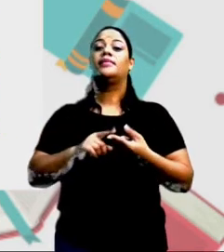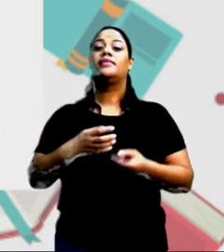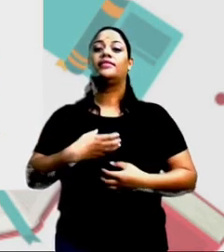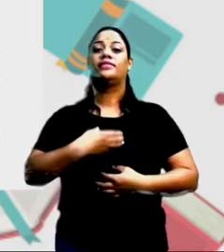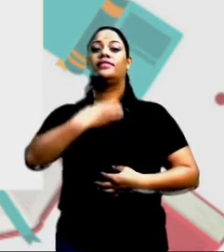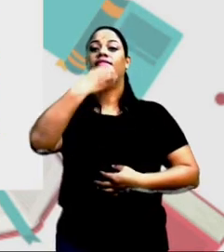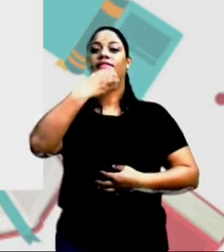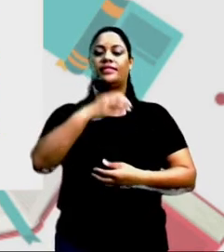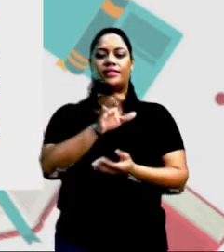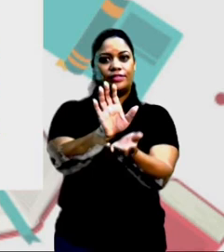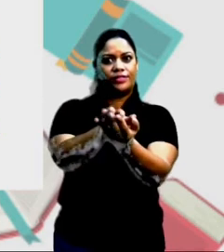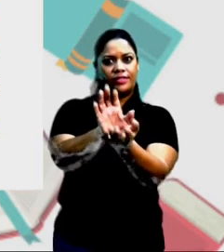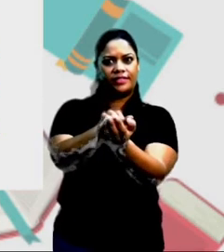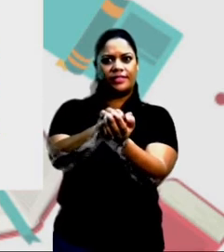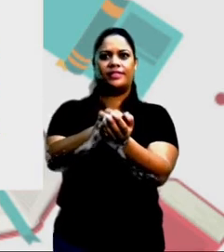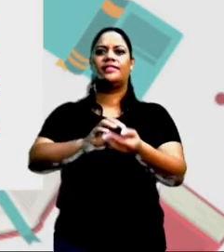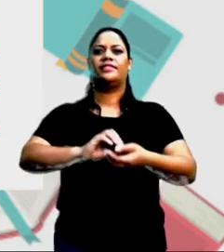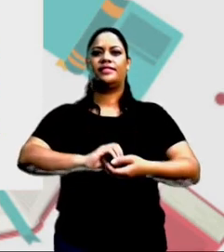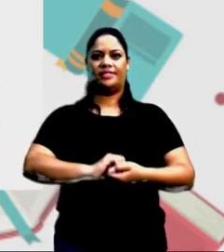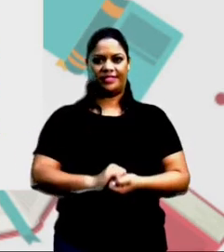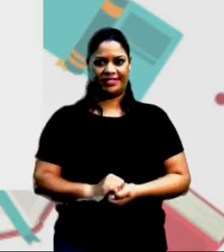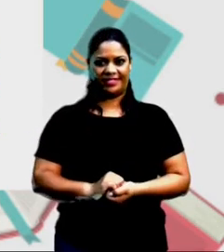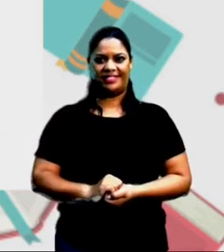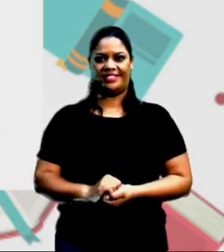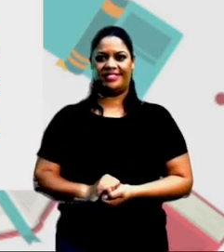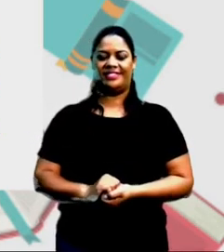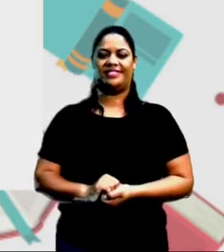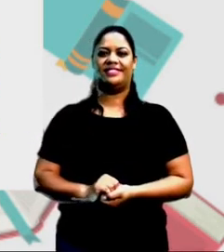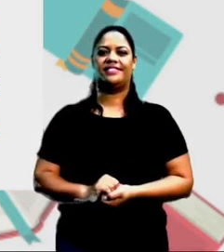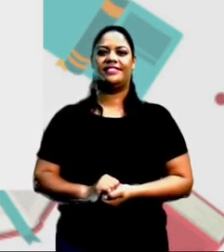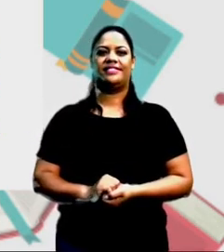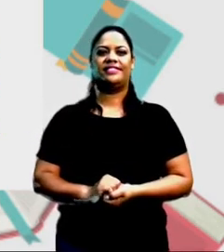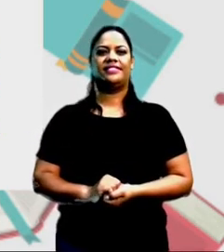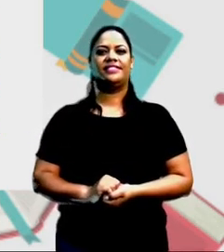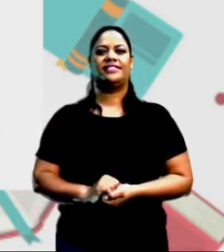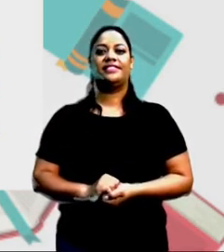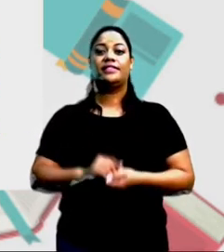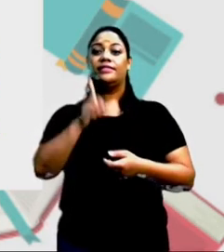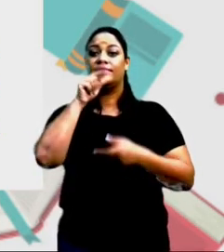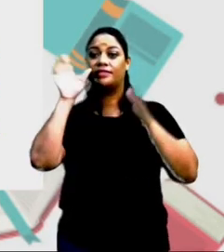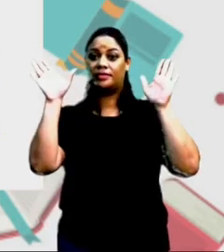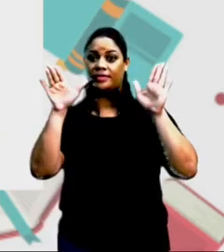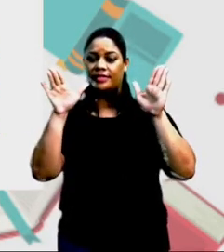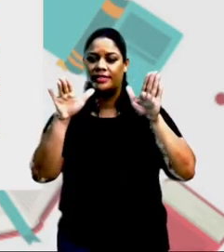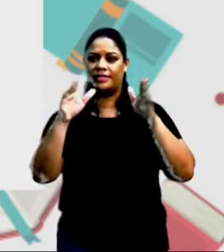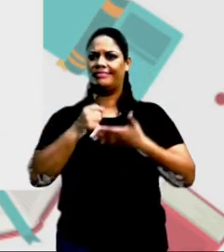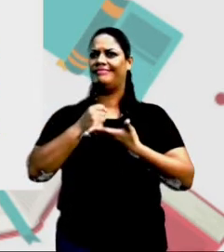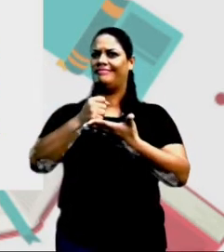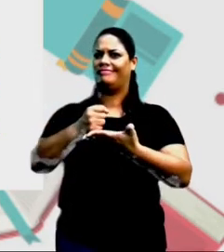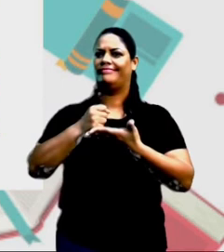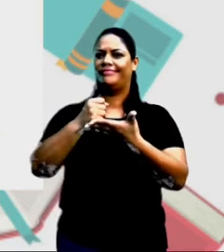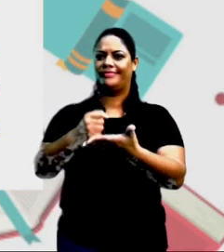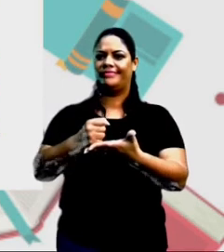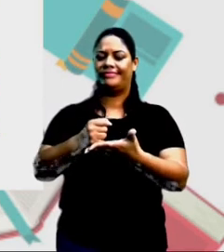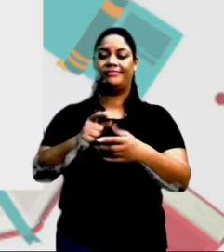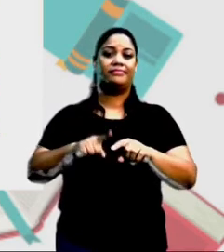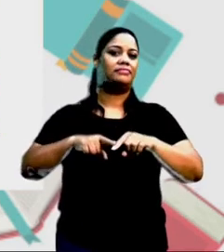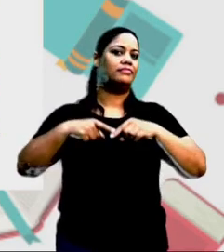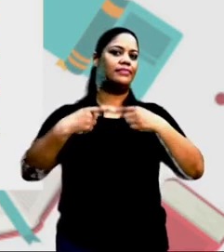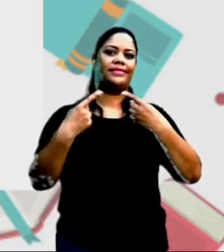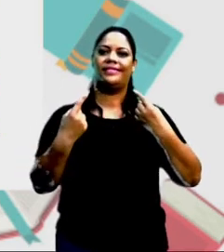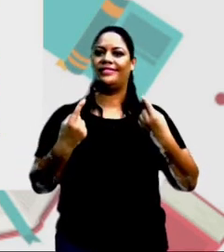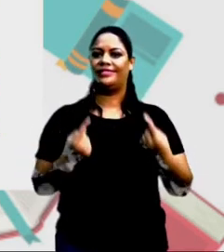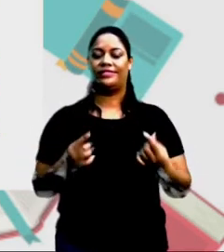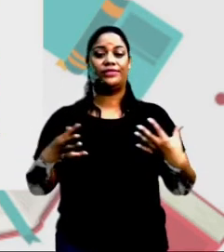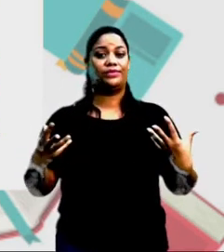do crocodilo e do abutre. Tentaram ajudá-lo, mas todos